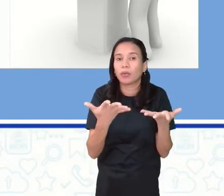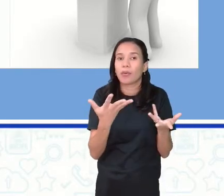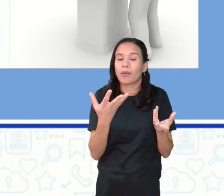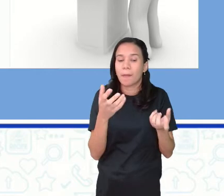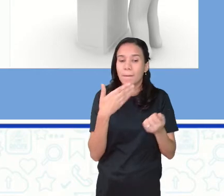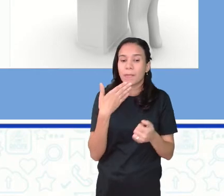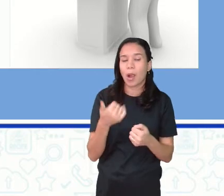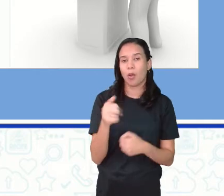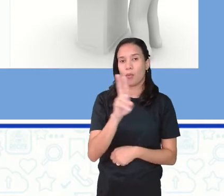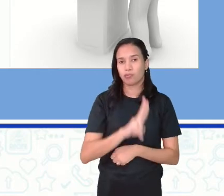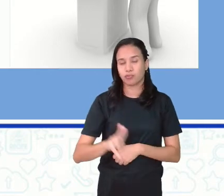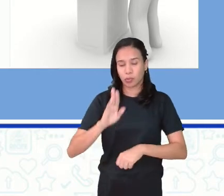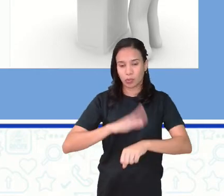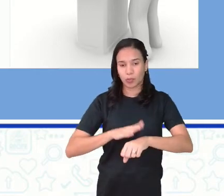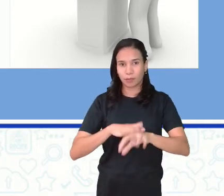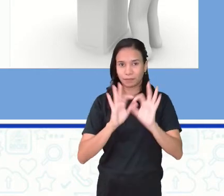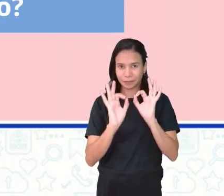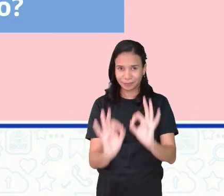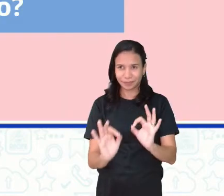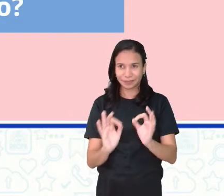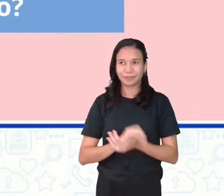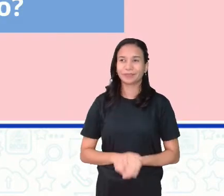forma adequada.